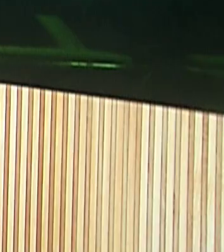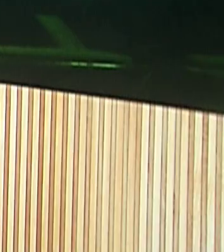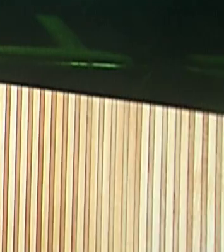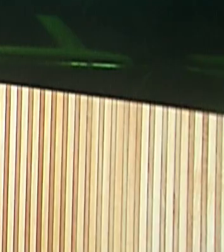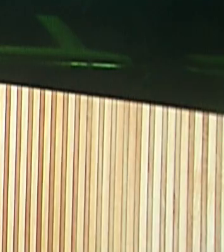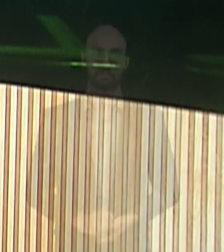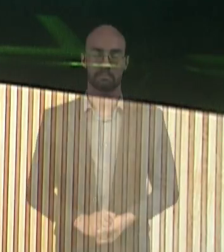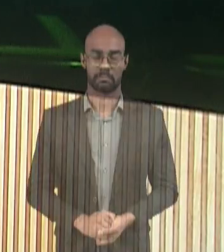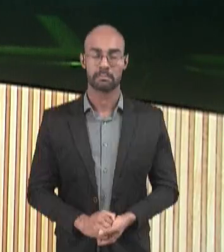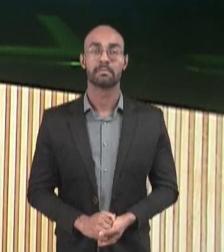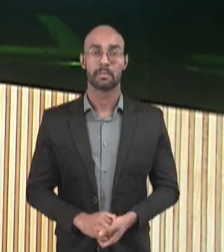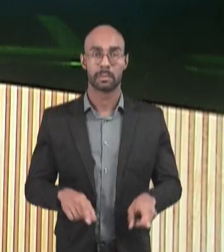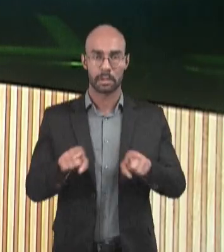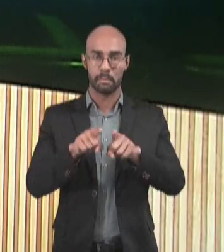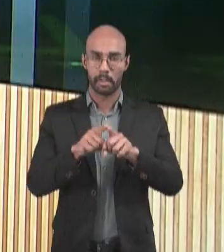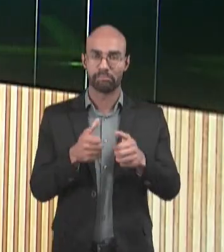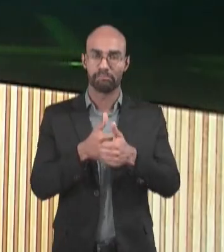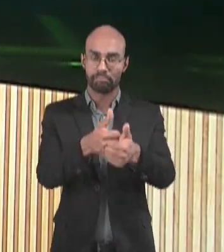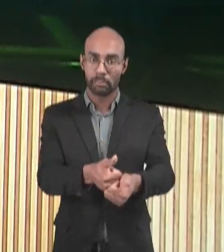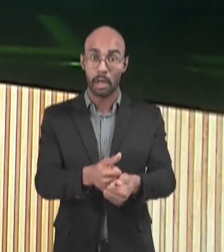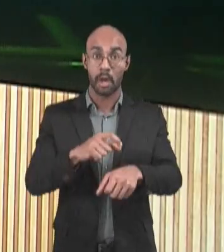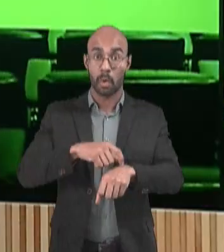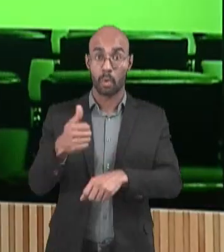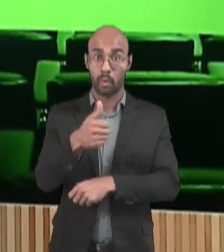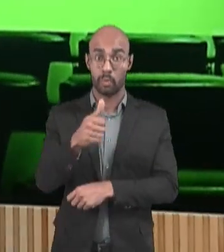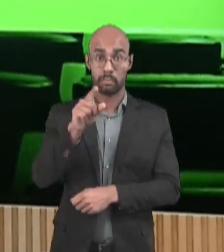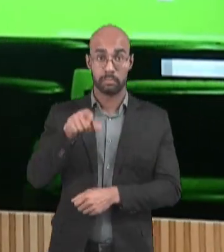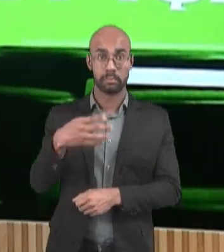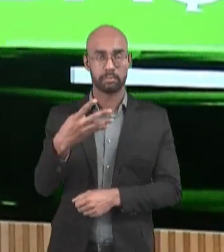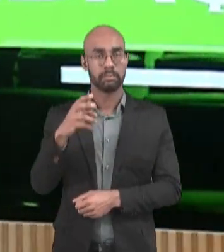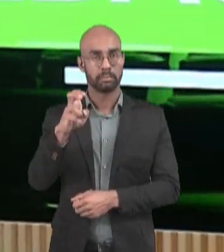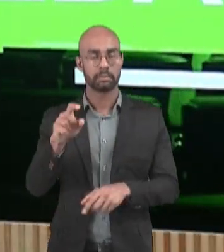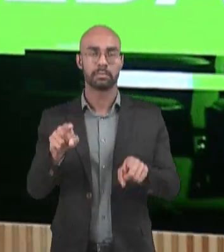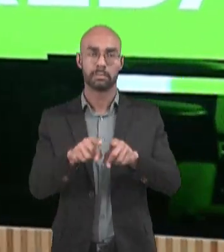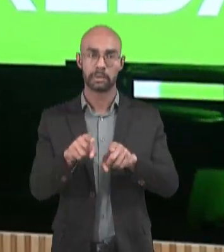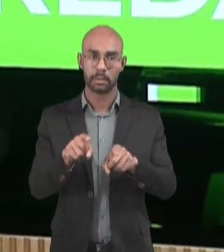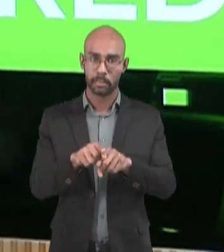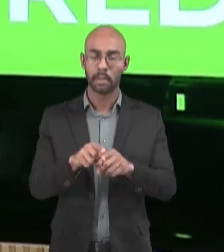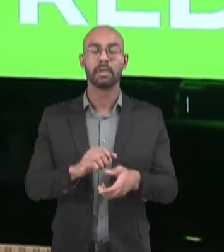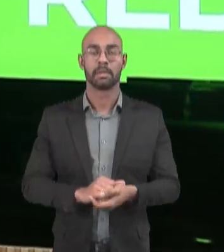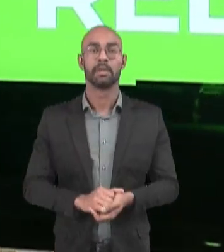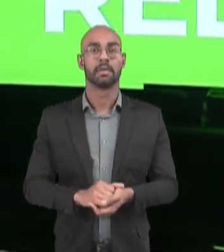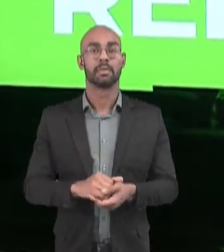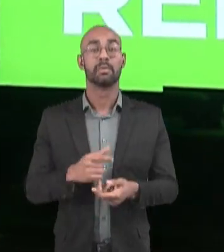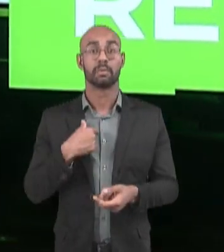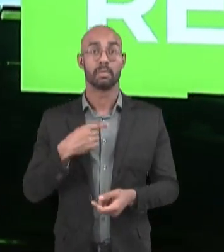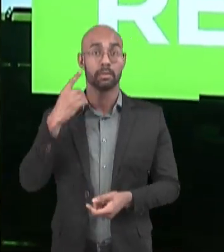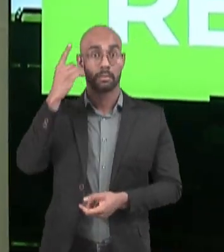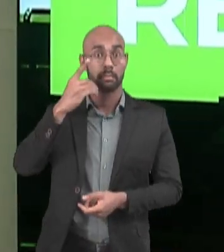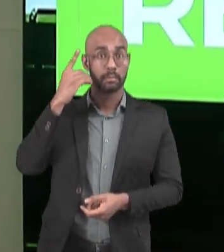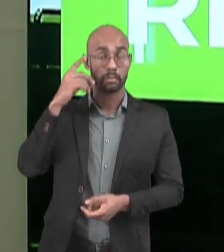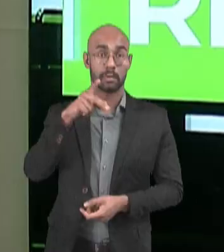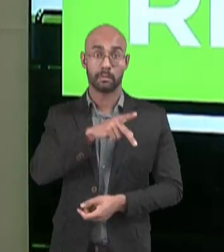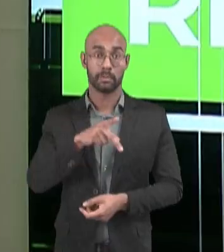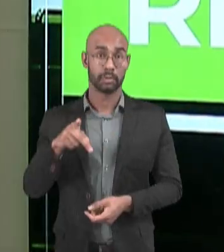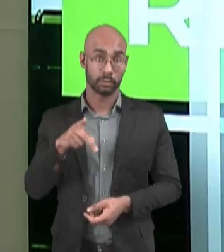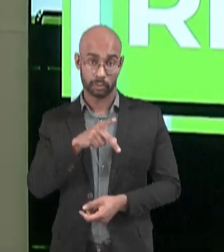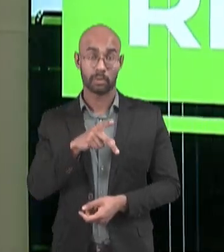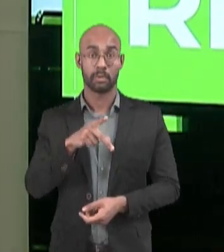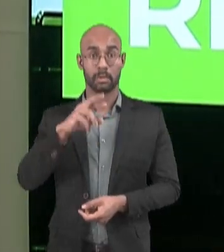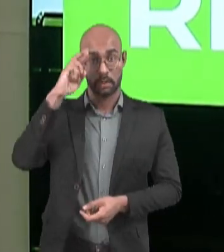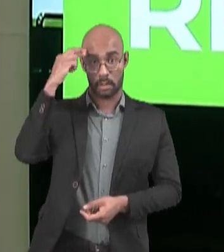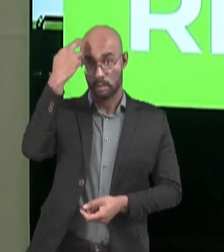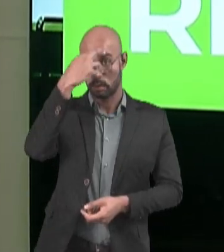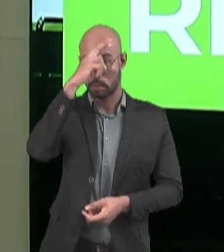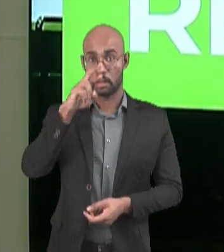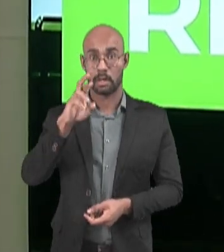fiscal. Para quem nos acompanha ao vivo, 11h45, e também durante o grande expediente, o deputado professor Rinaldo fez uso